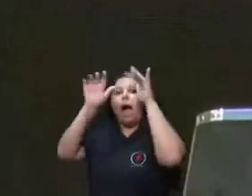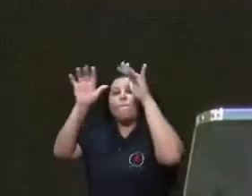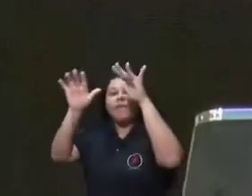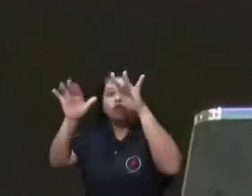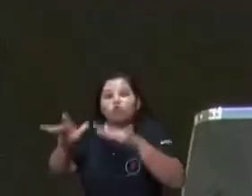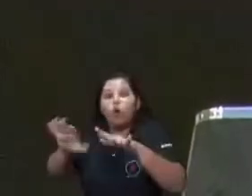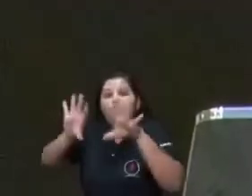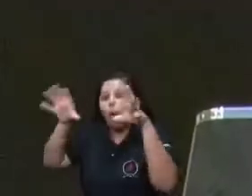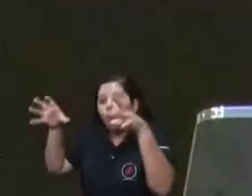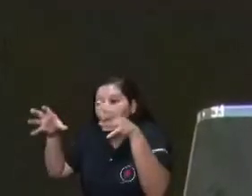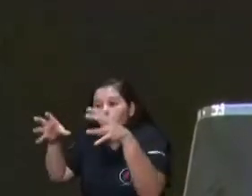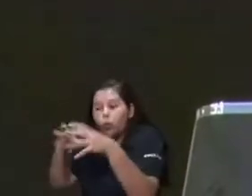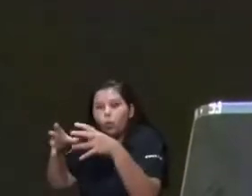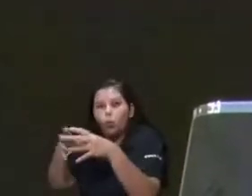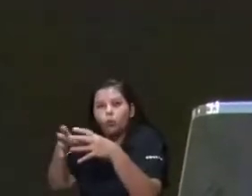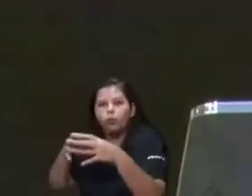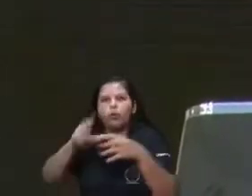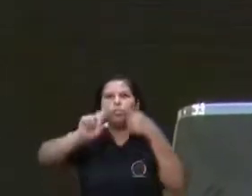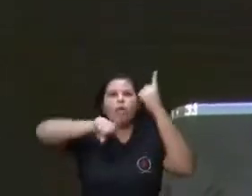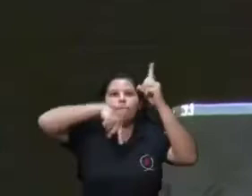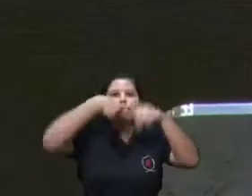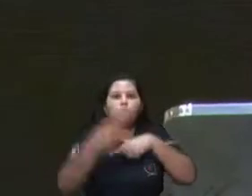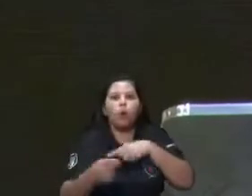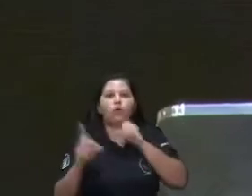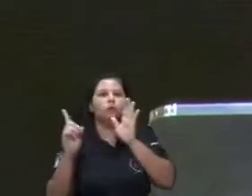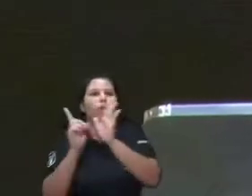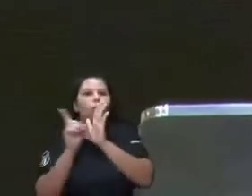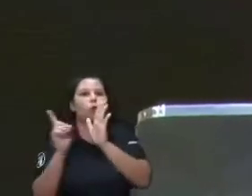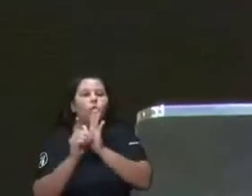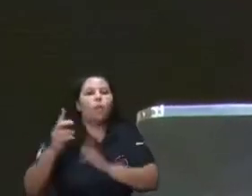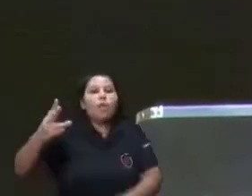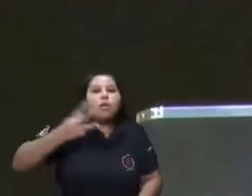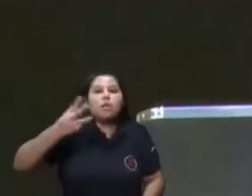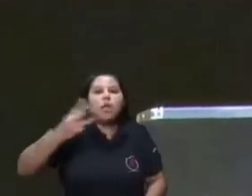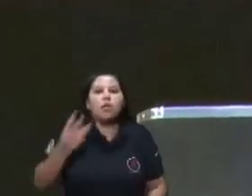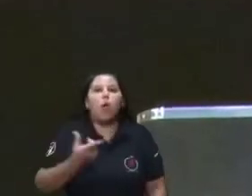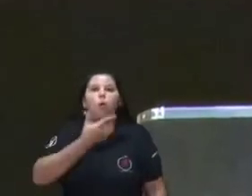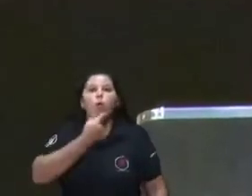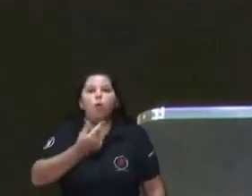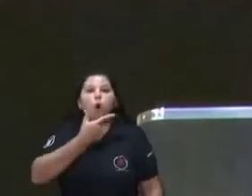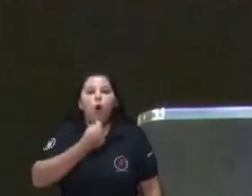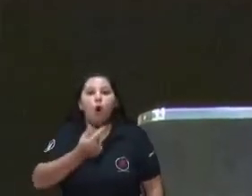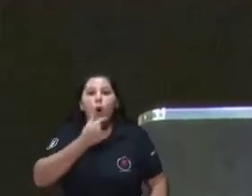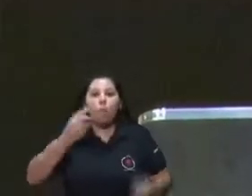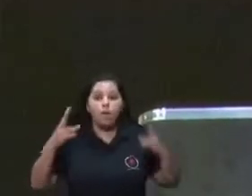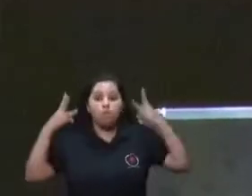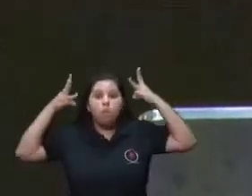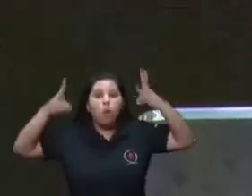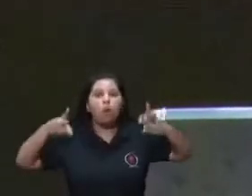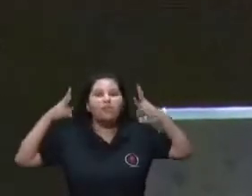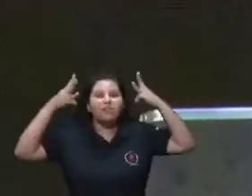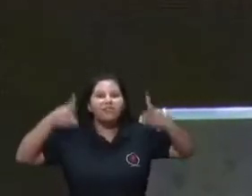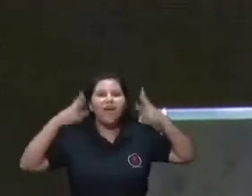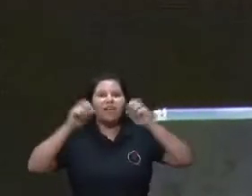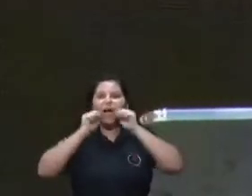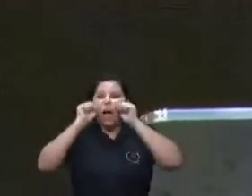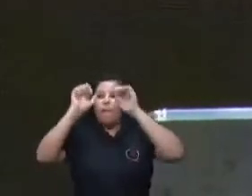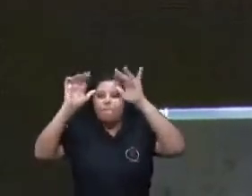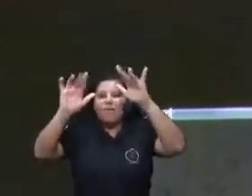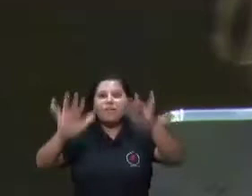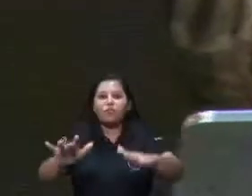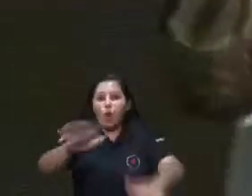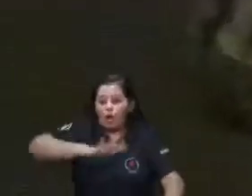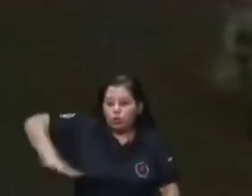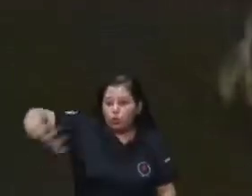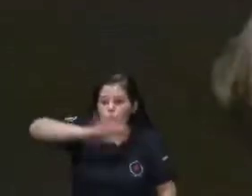retido. Deuteronômio 33, o homem de Deus abençoa quem está